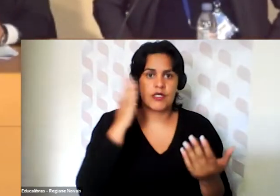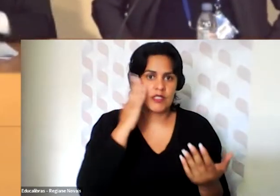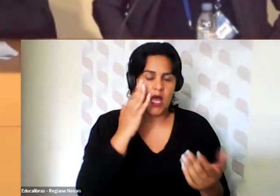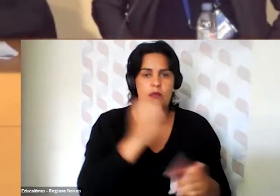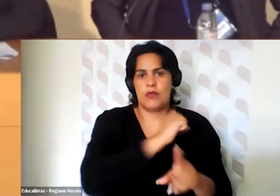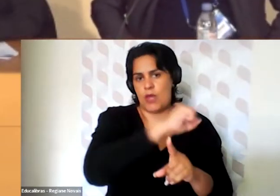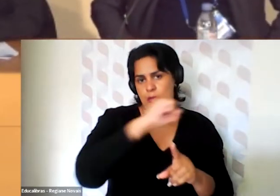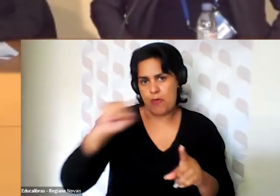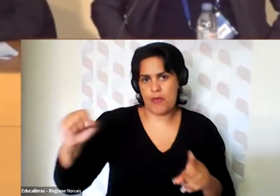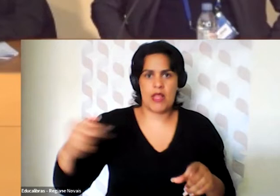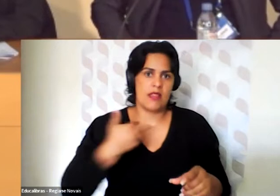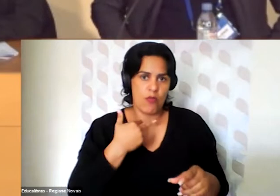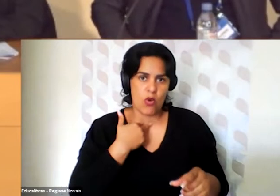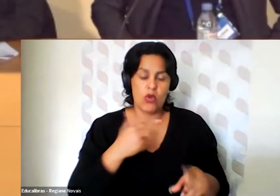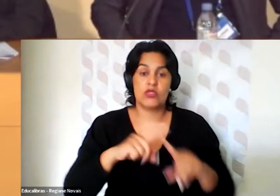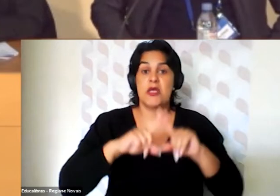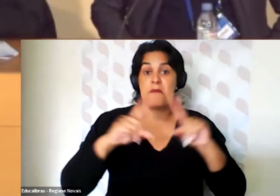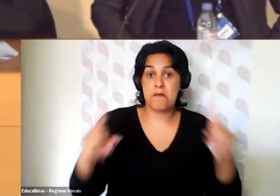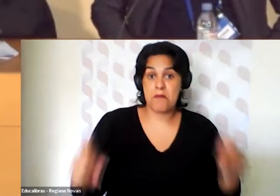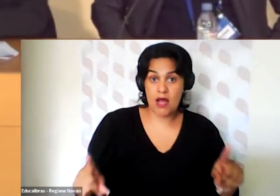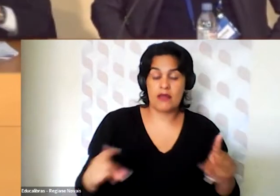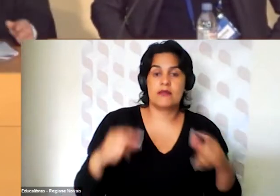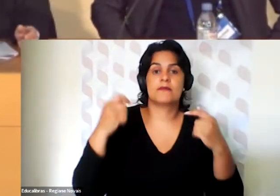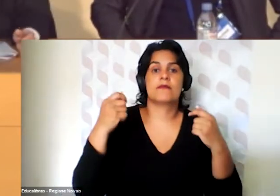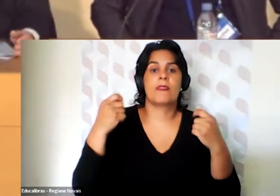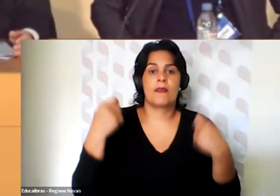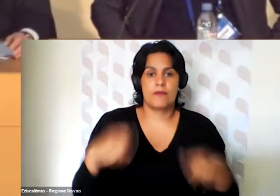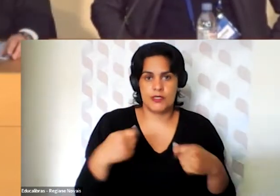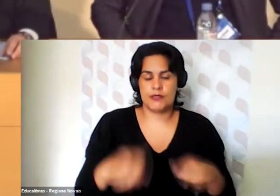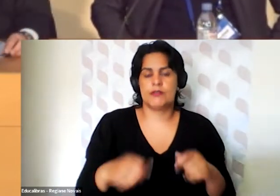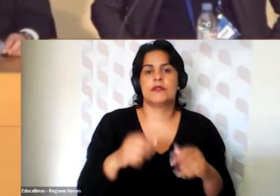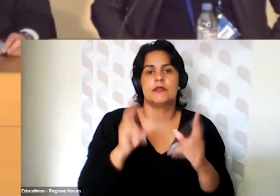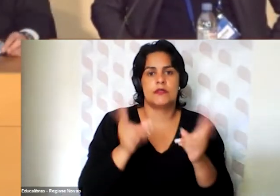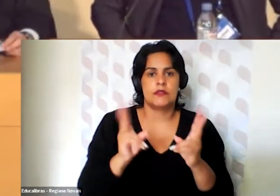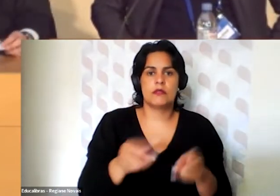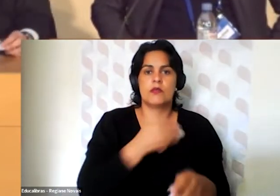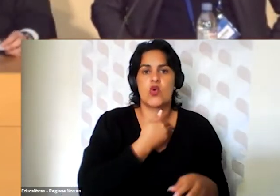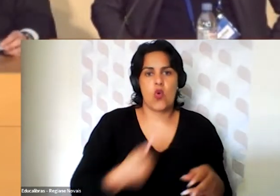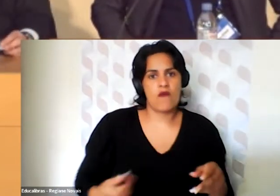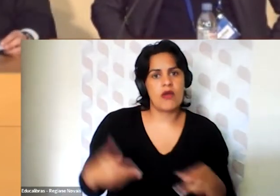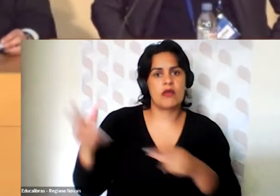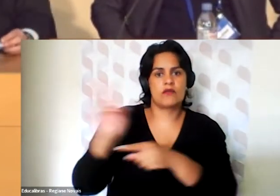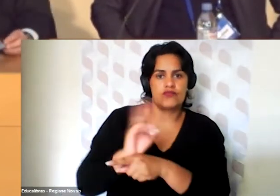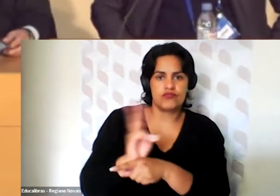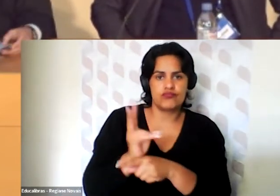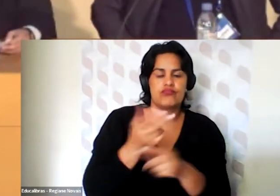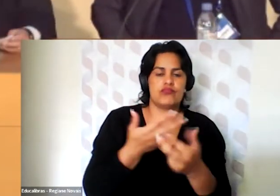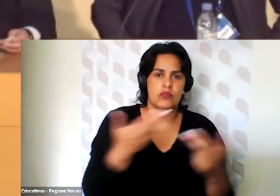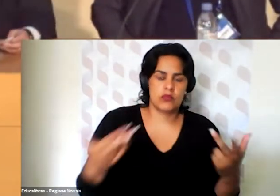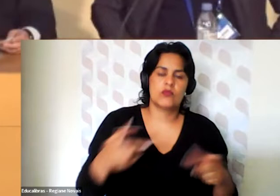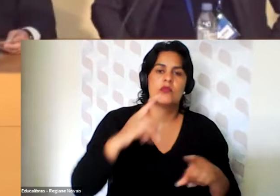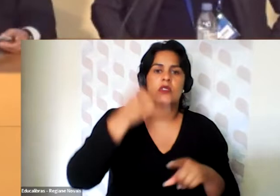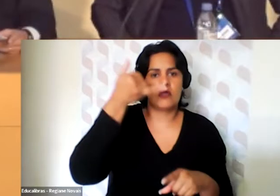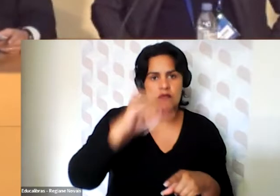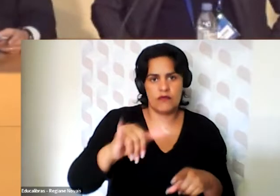desmatamento terão que ser reduzidos ao longo do tempo para que o Brasil possa entrar na organização. Então, eu concluiria dizendo